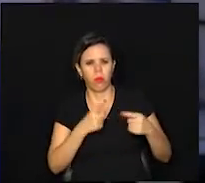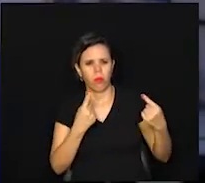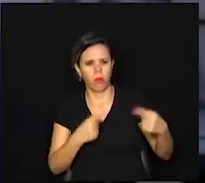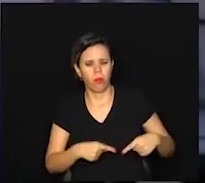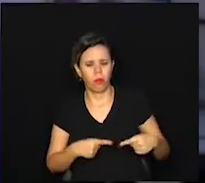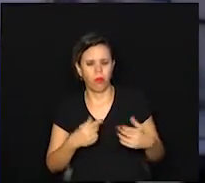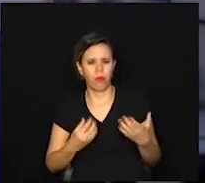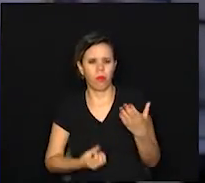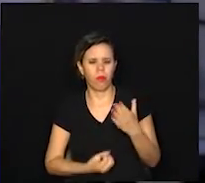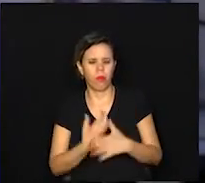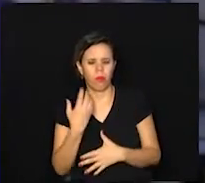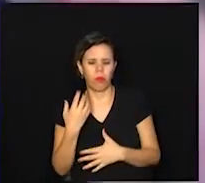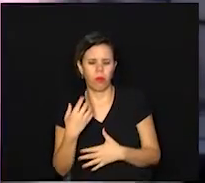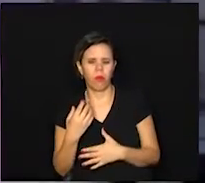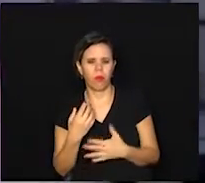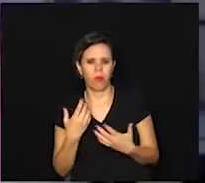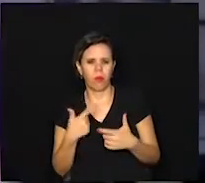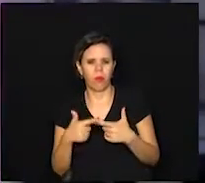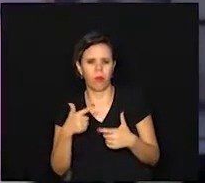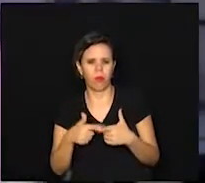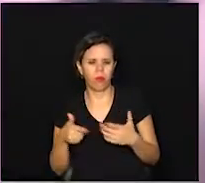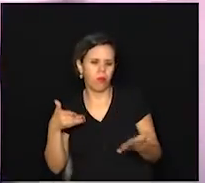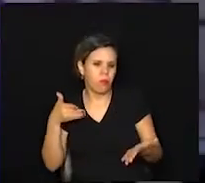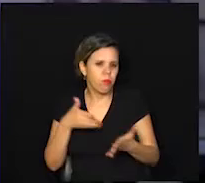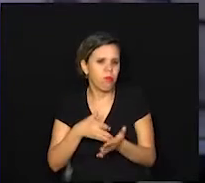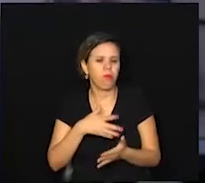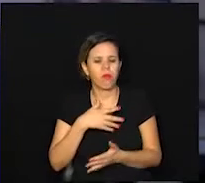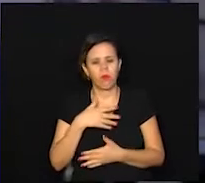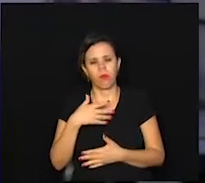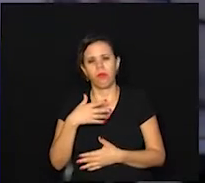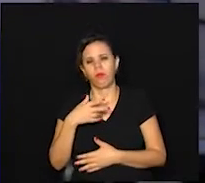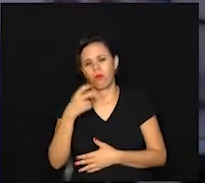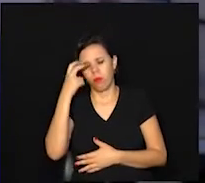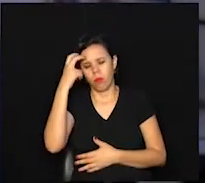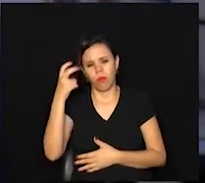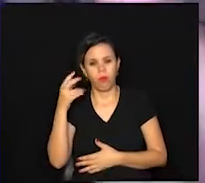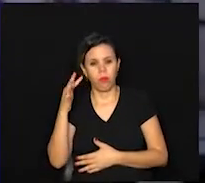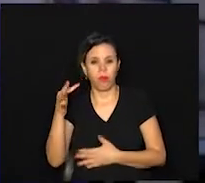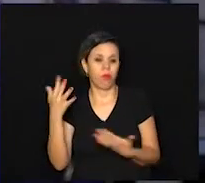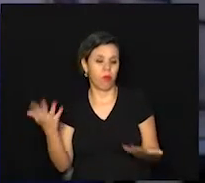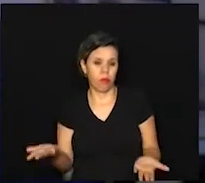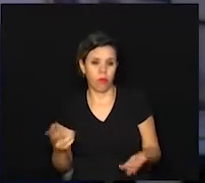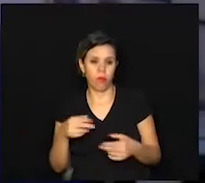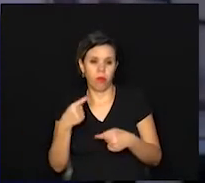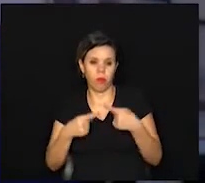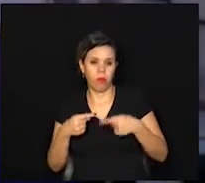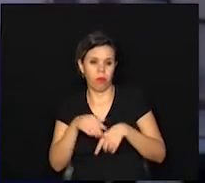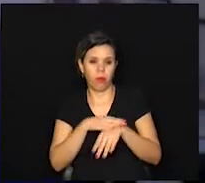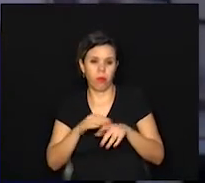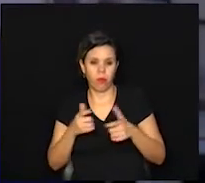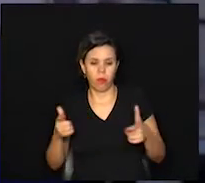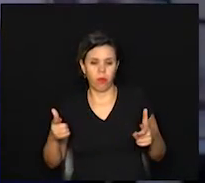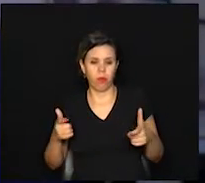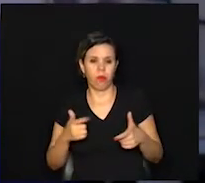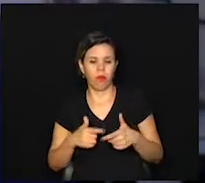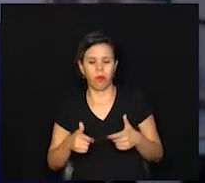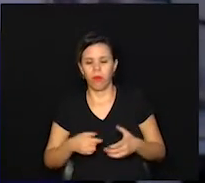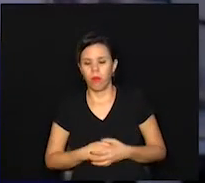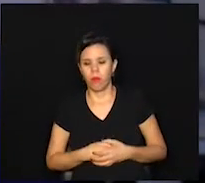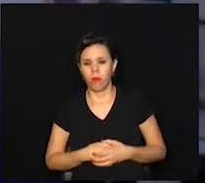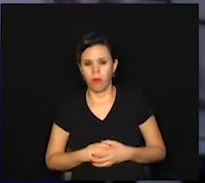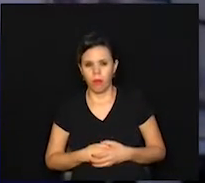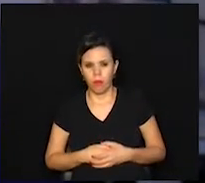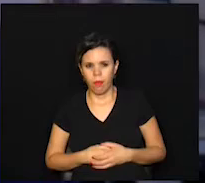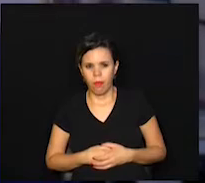futuro, né? É uma resistência, no meu entendimento, inteligente, sabe? E política da maior envergadura. né?